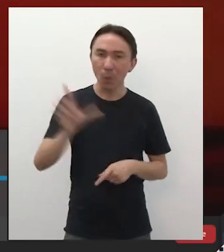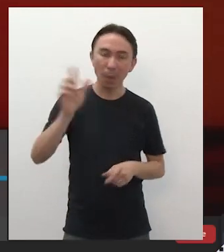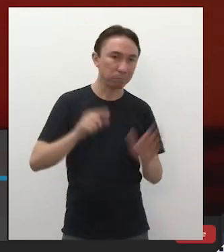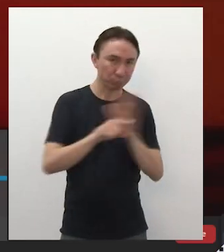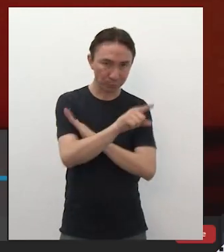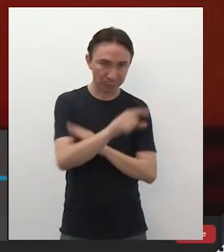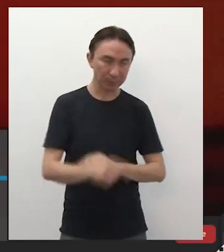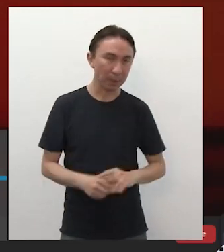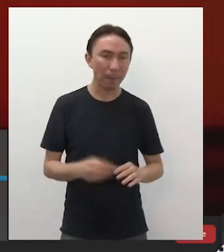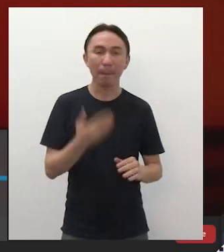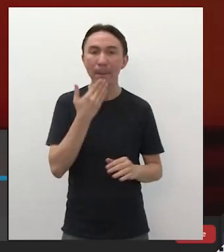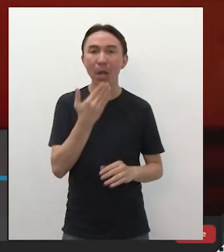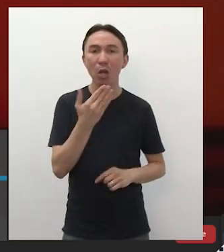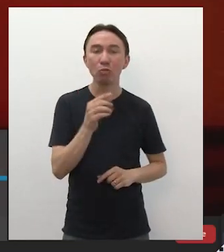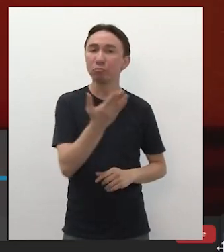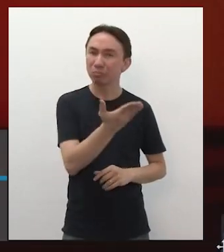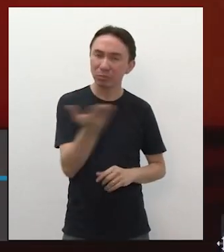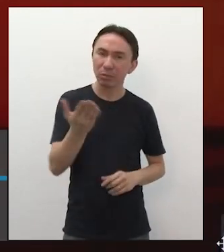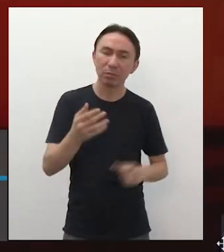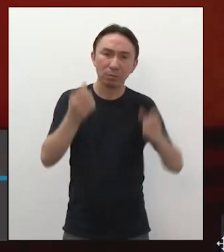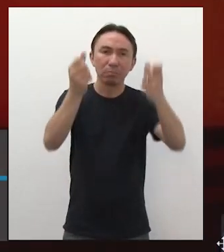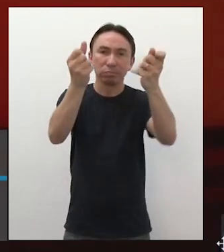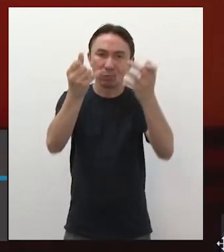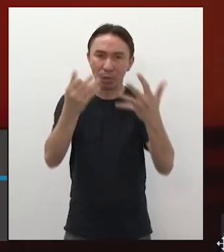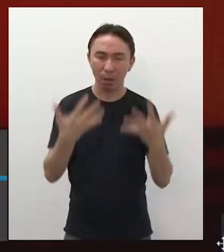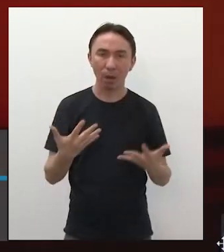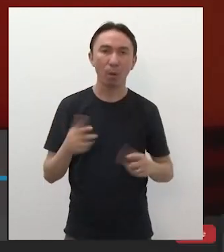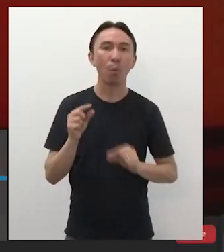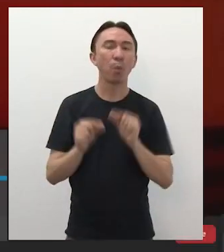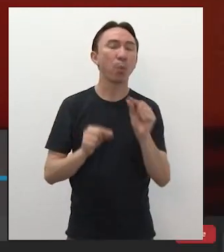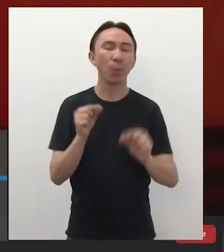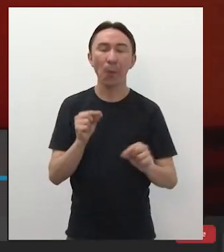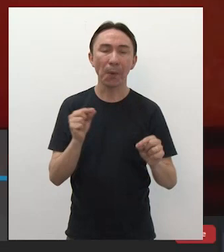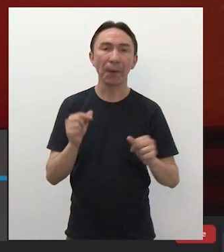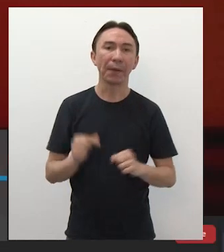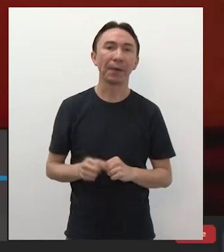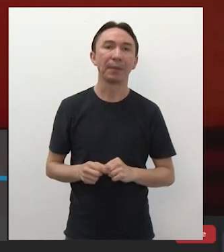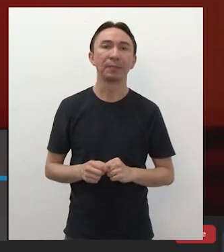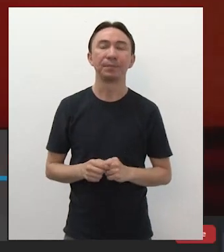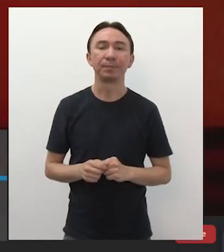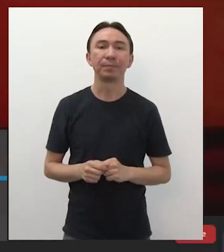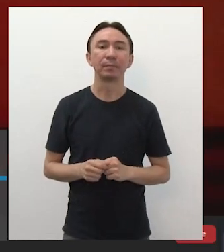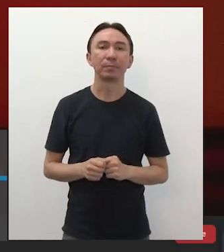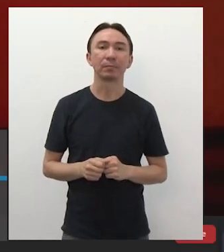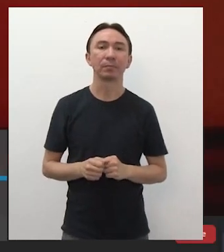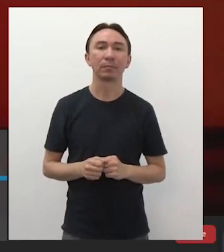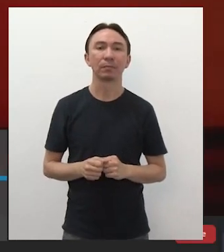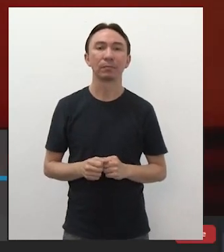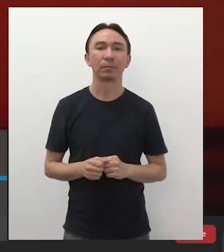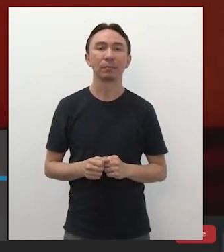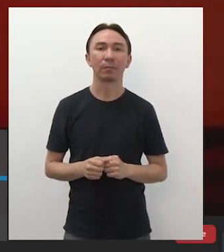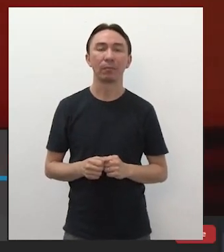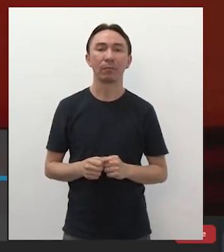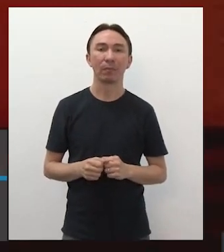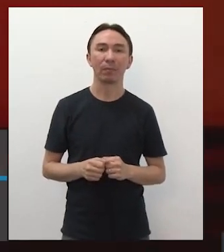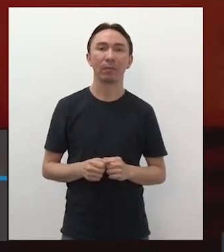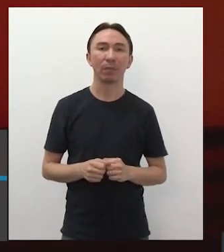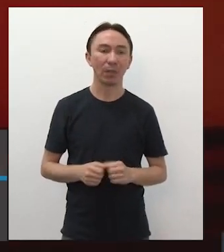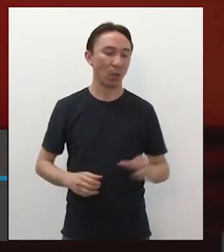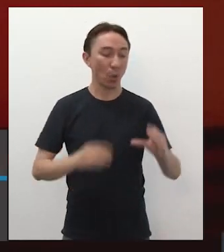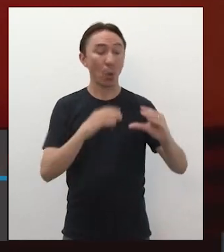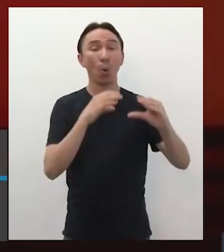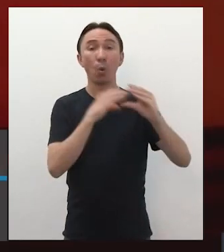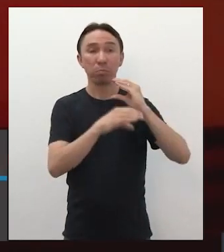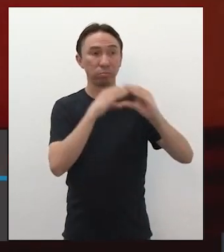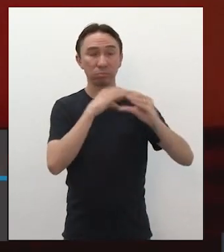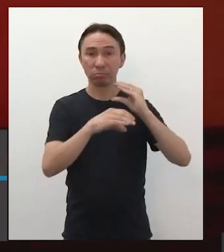professora, em que medida essa comunicação construtiva que a gente está trabalhando